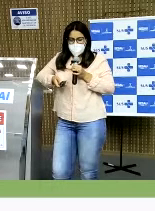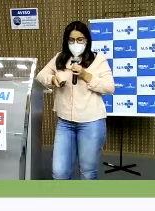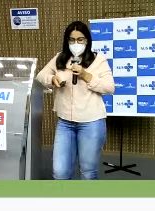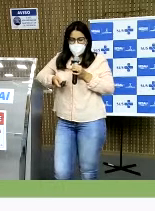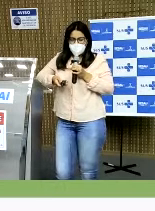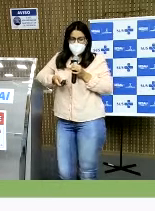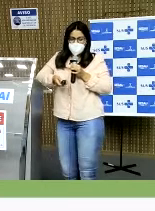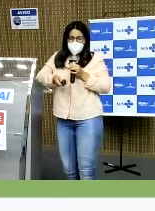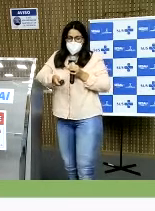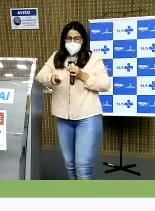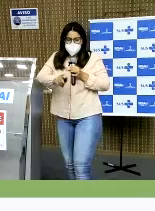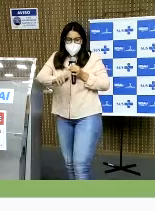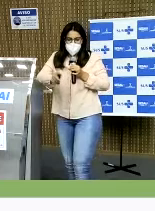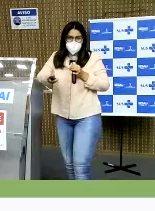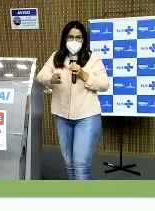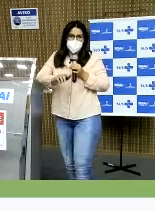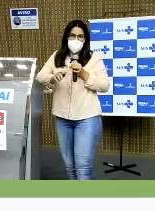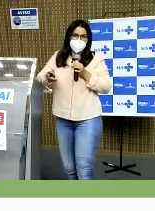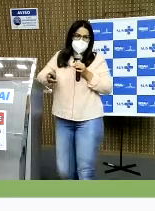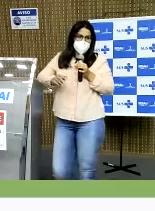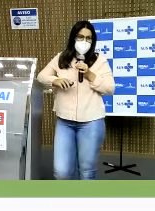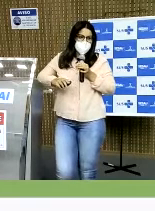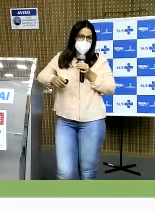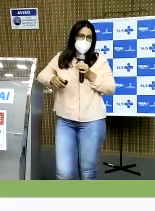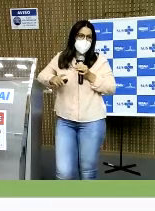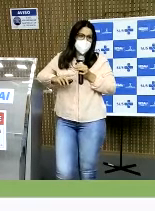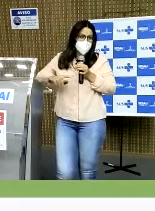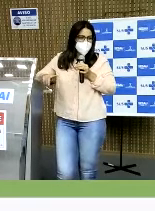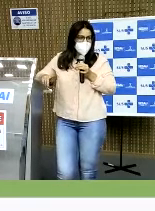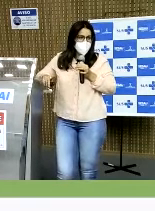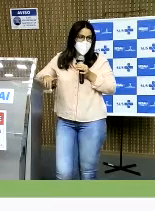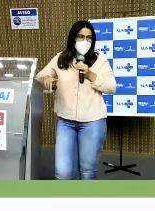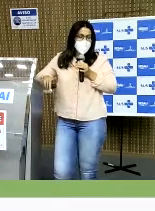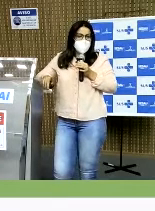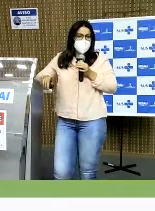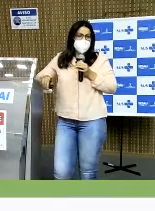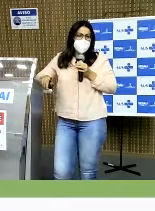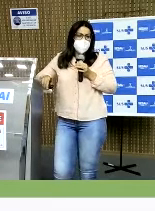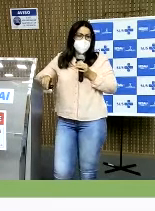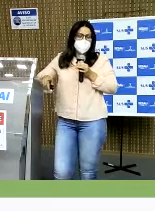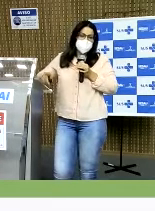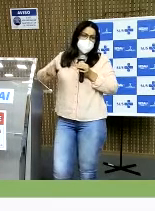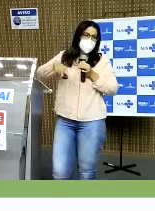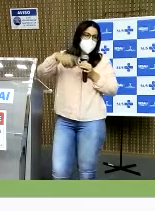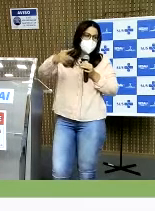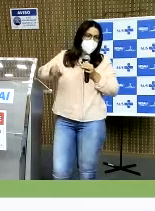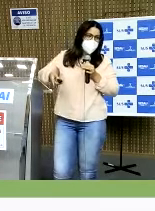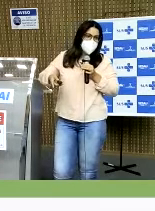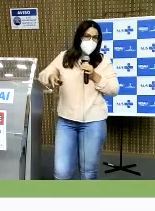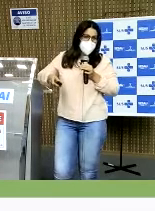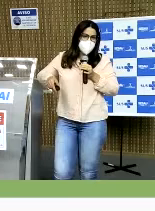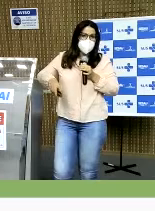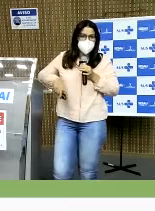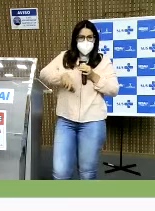Gestantes com pré-natal. Gestantes também a gente tem essa questão, né? Porque a gente pega um ano inteiro, mas as que entraram no final